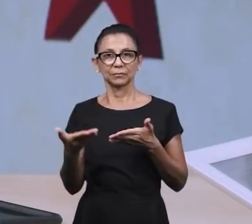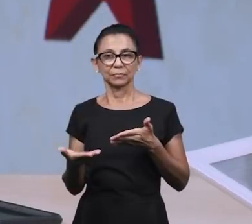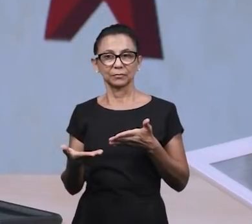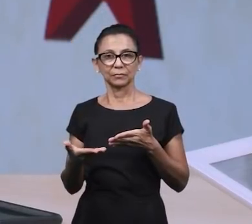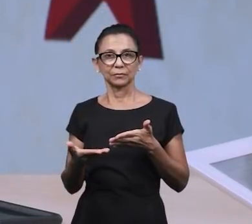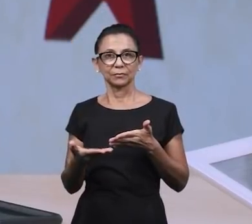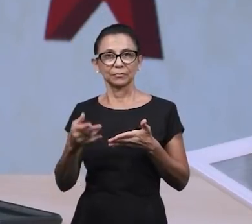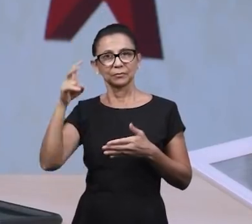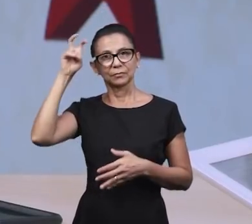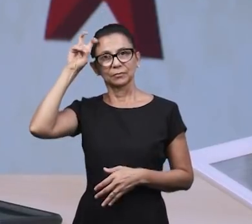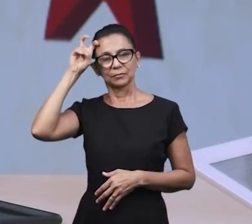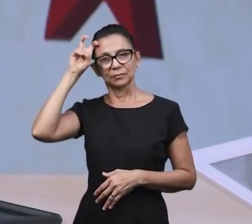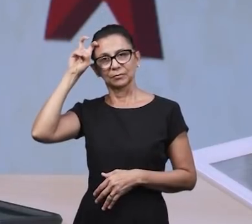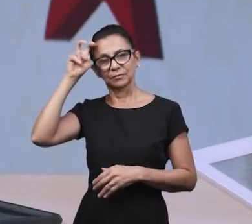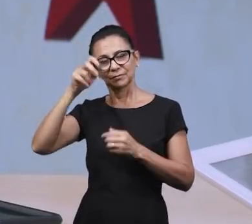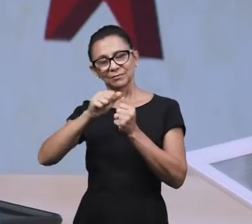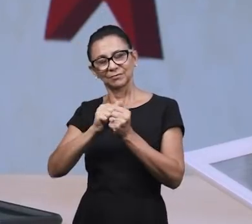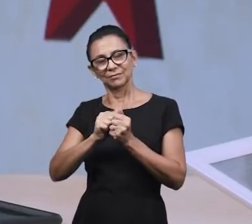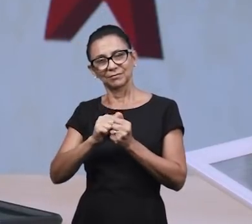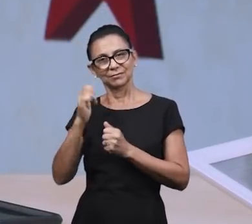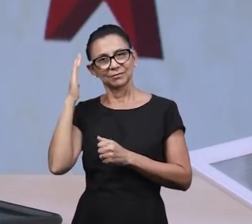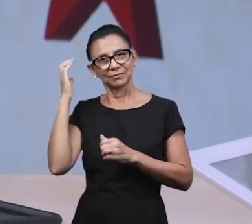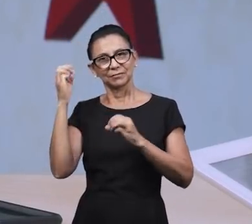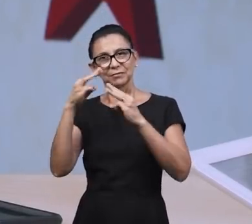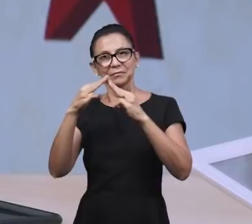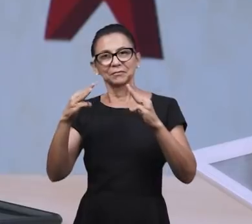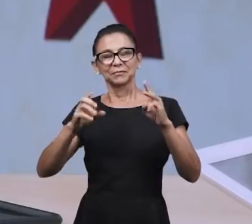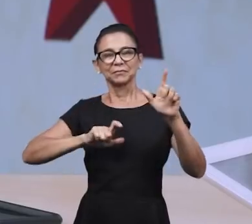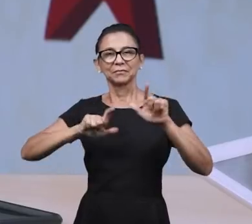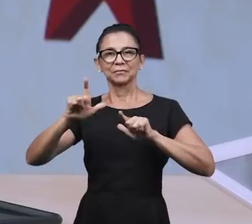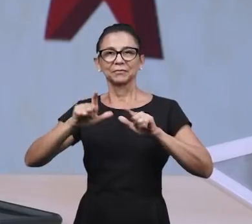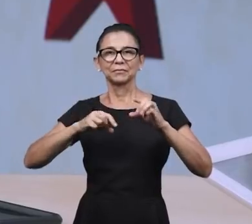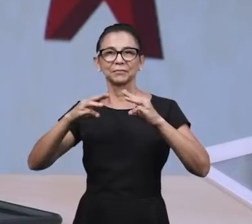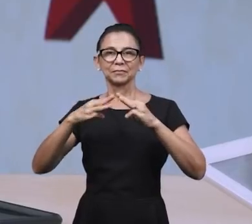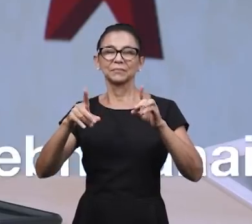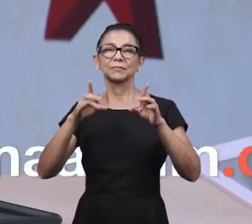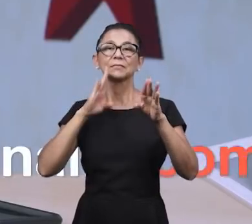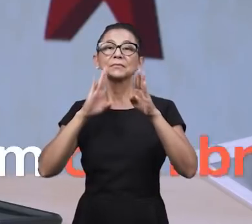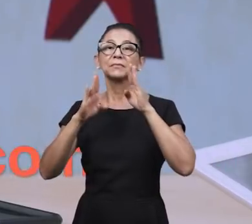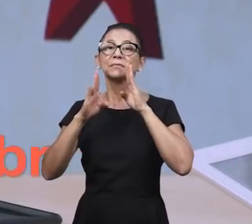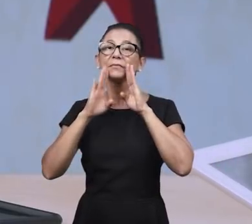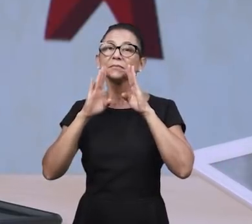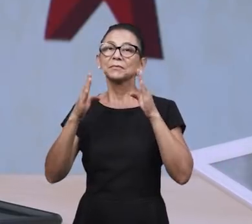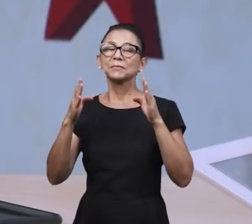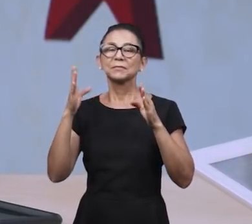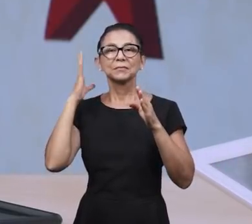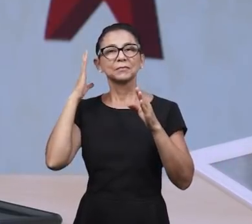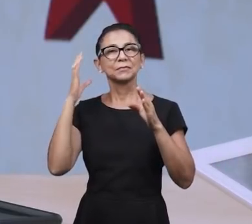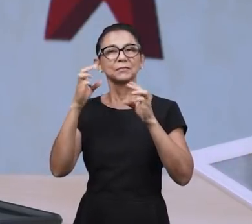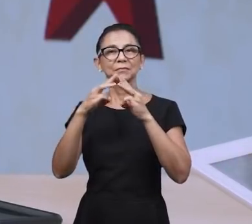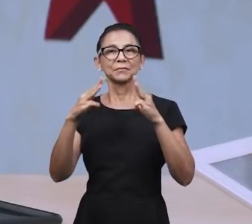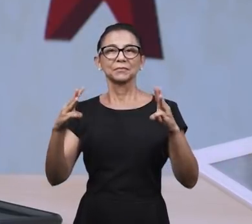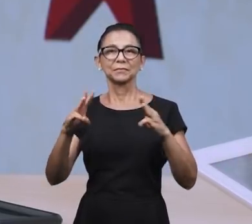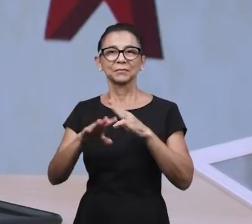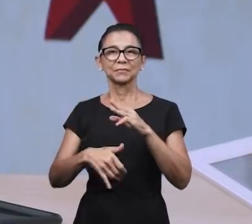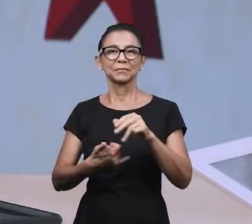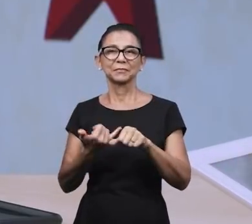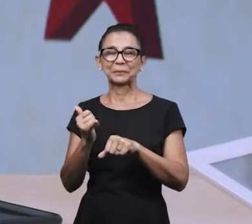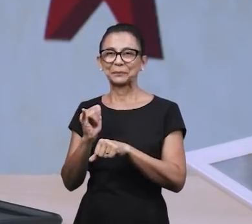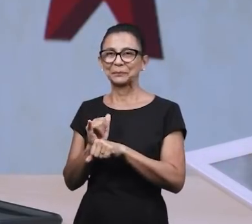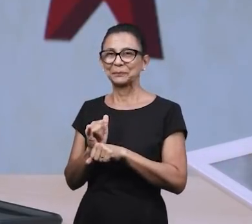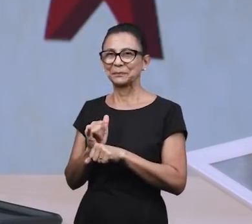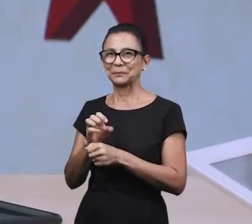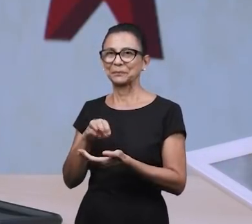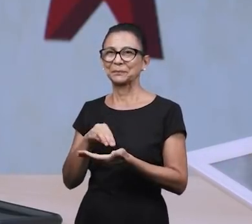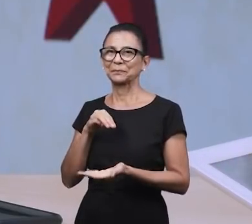na próxima quinta-feira, a partir do meio-dia, pela rádio TV Web Manaim e também pelo Facebook da Rádio Manaim e, claro, no canal